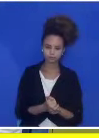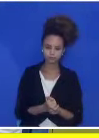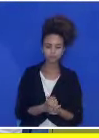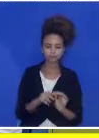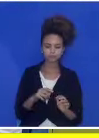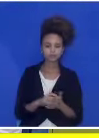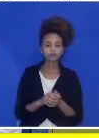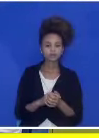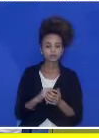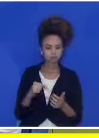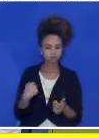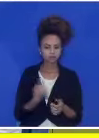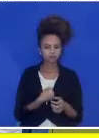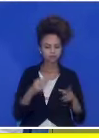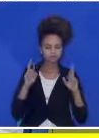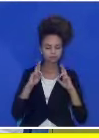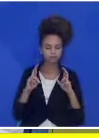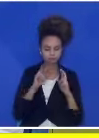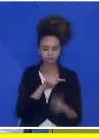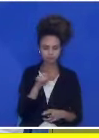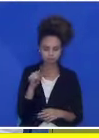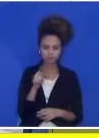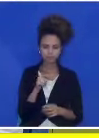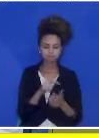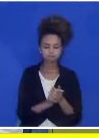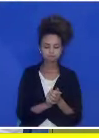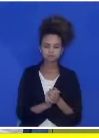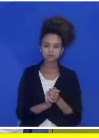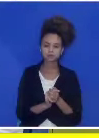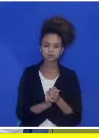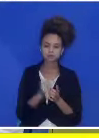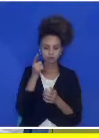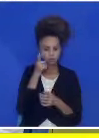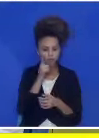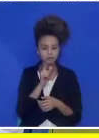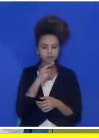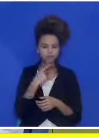time de coração mesmo, né? Sempre torcendo.